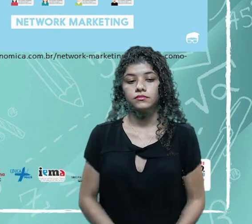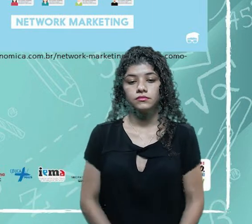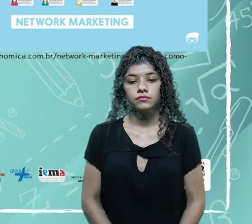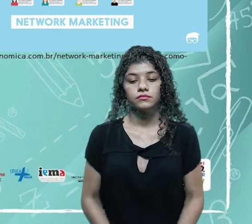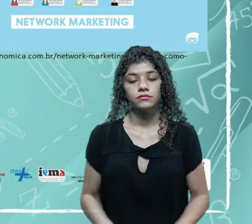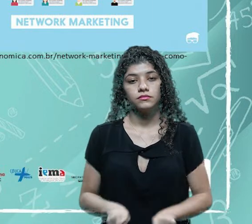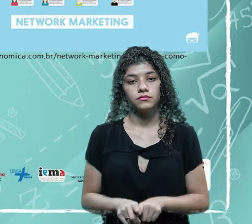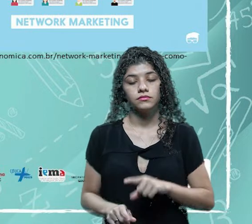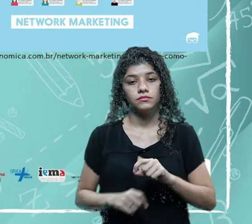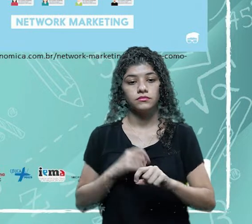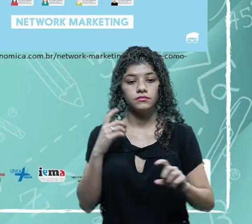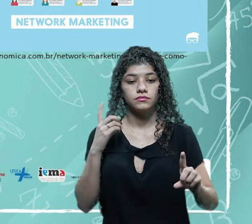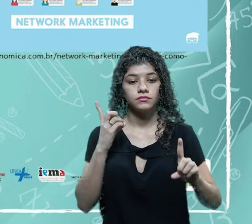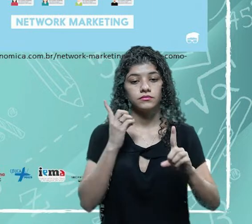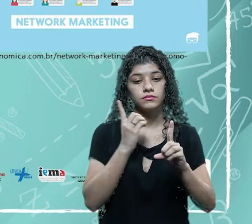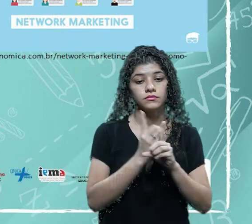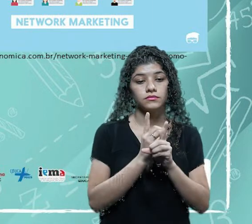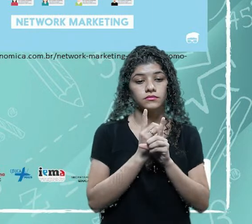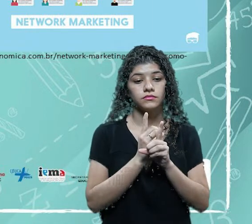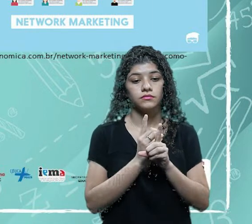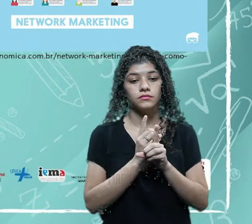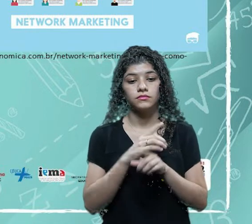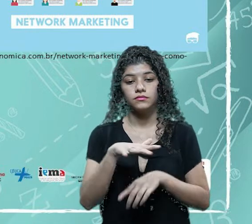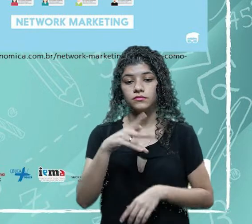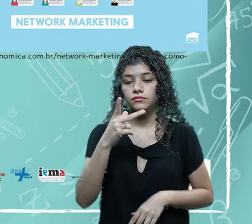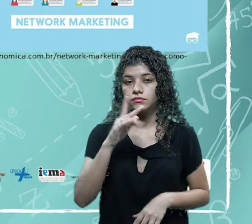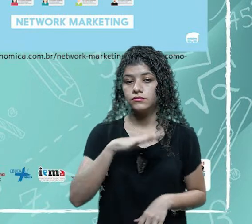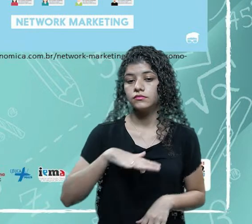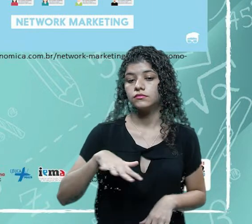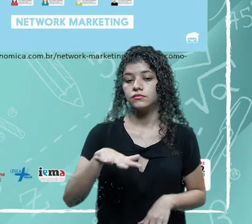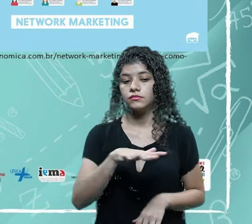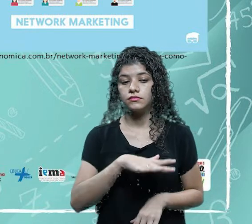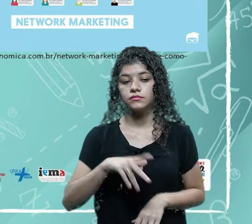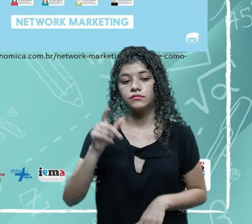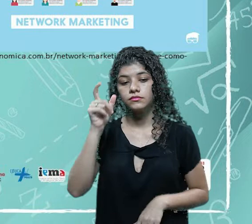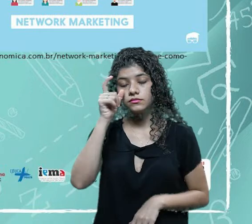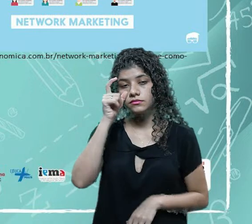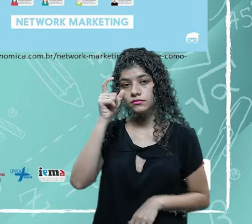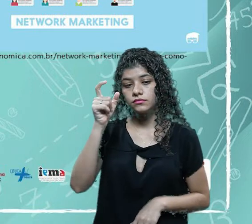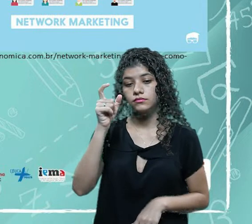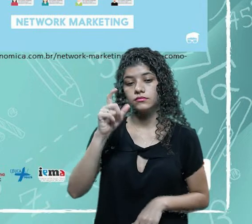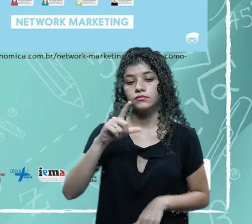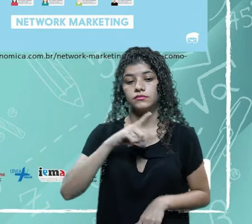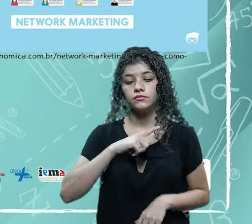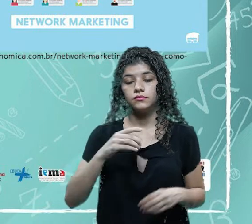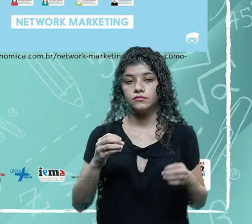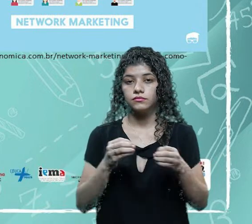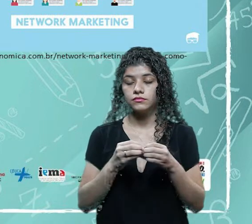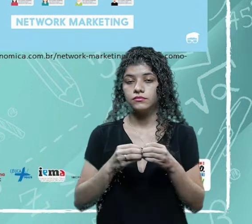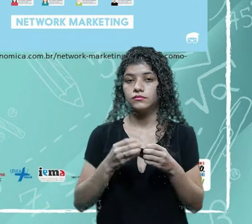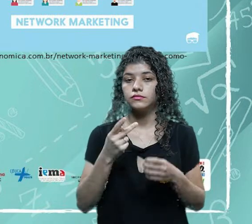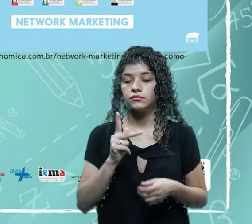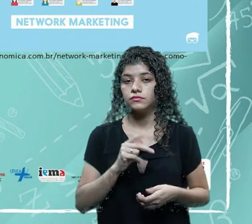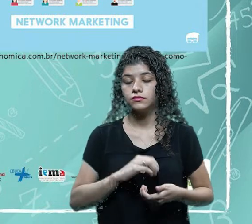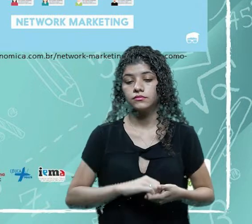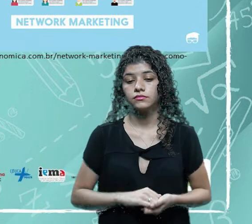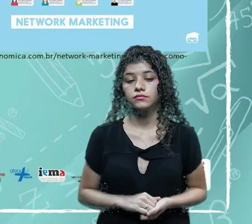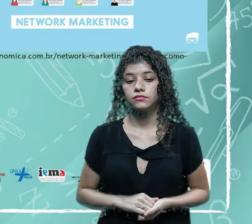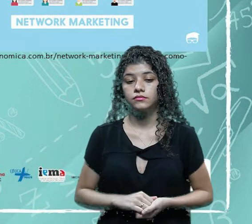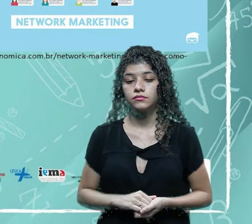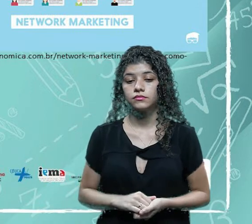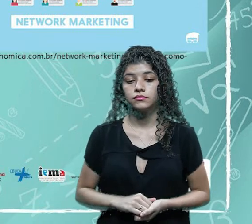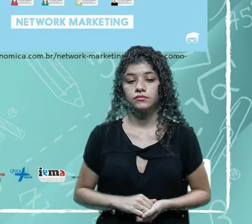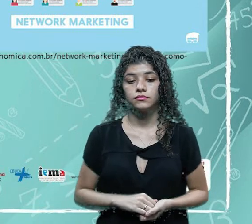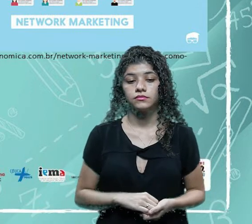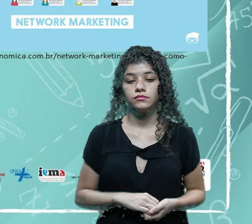algumas maneiras de encontrar o workshop né da sua área de interesse e que estejam próximos a você né